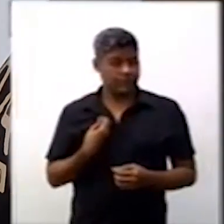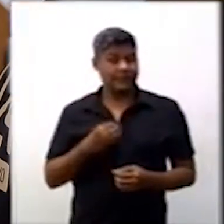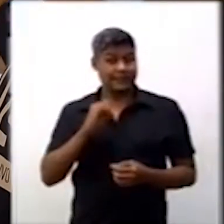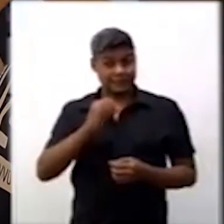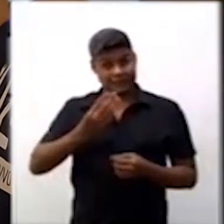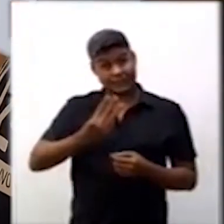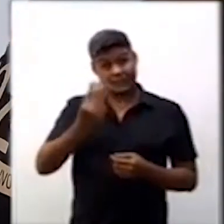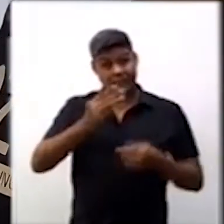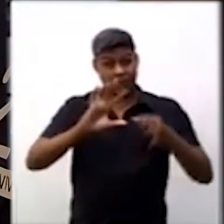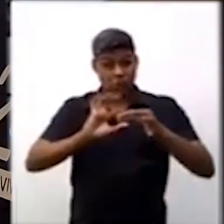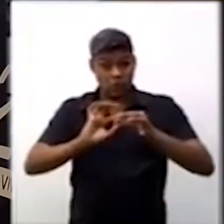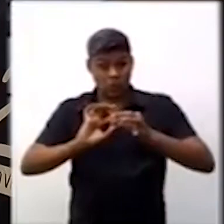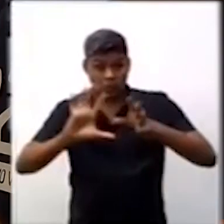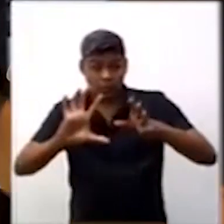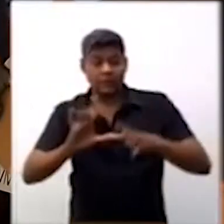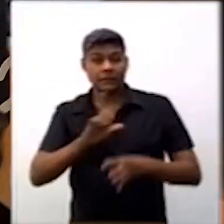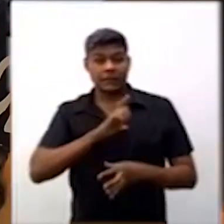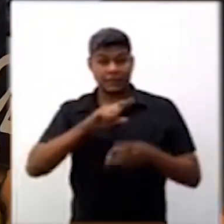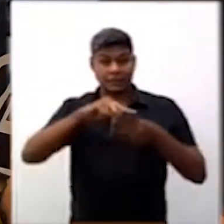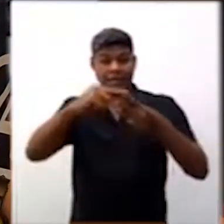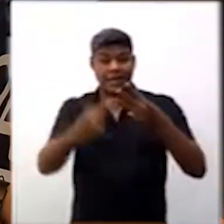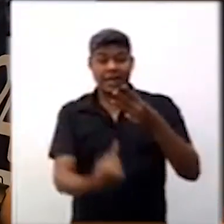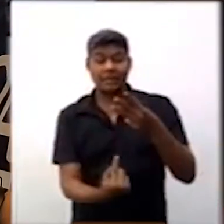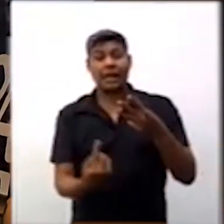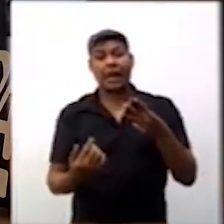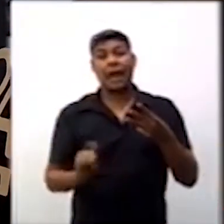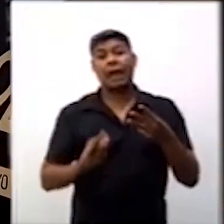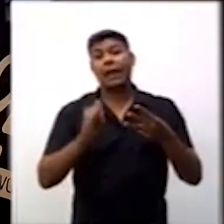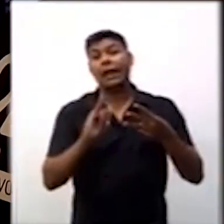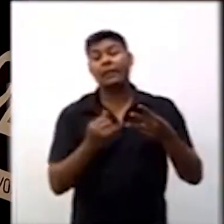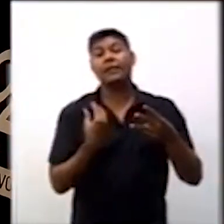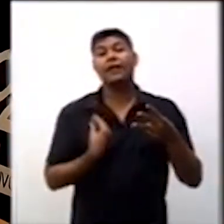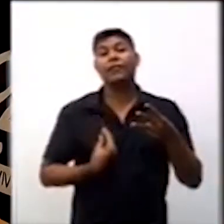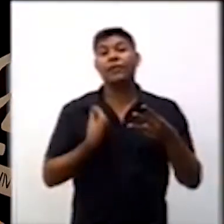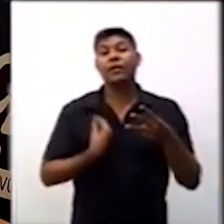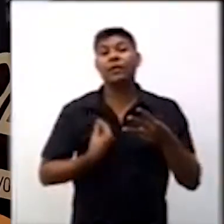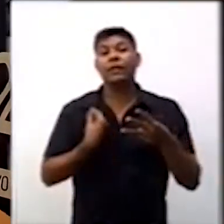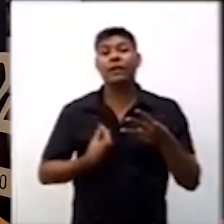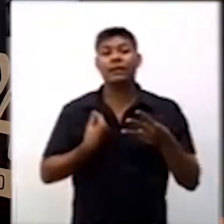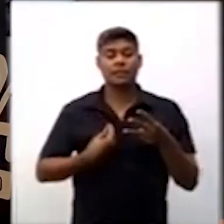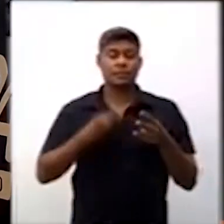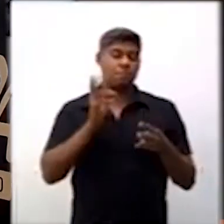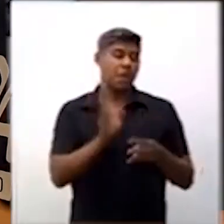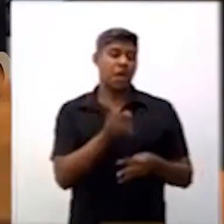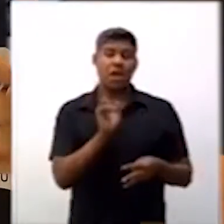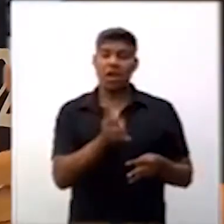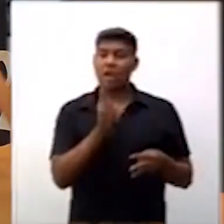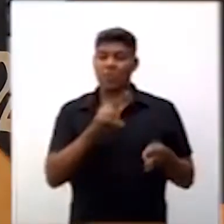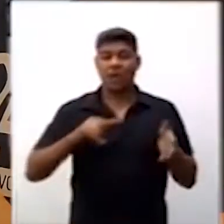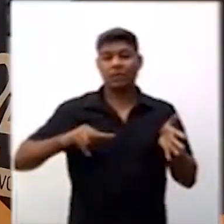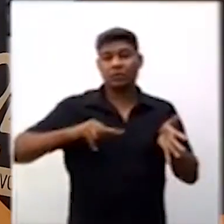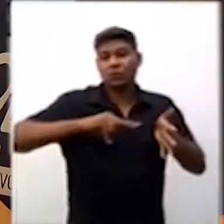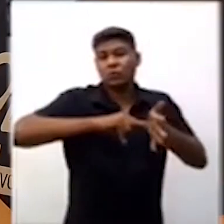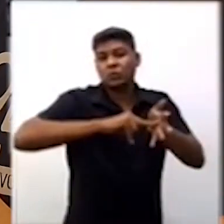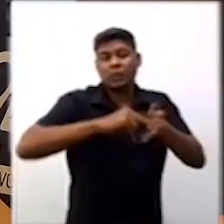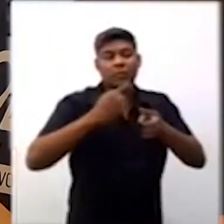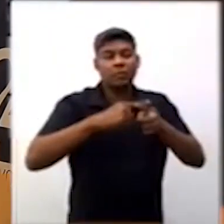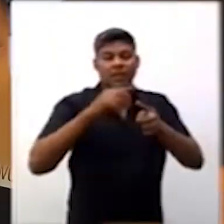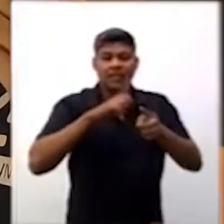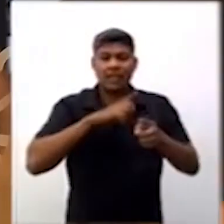liga o terceiro aparelho, você tem 3 correntes elétricas funcionando naquela mesma tomada por conta do